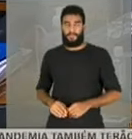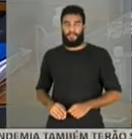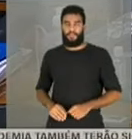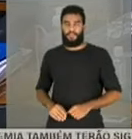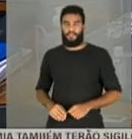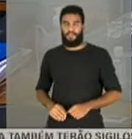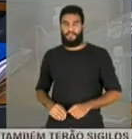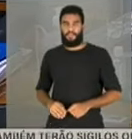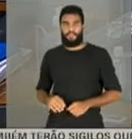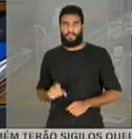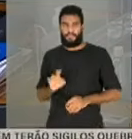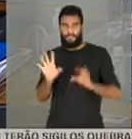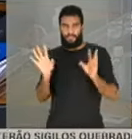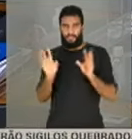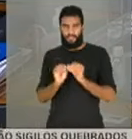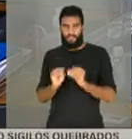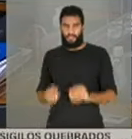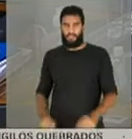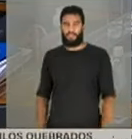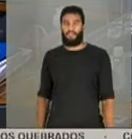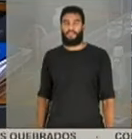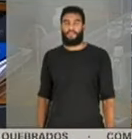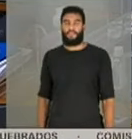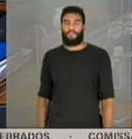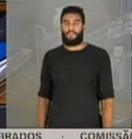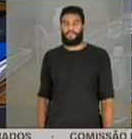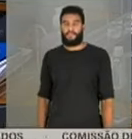De fato, para concluir,